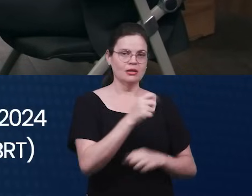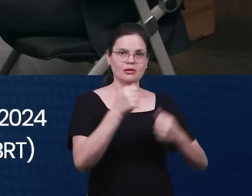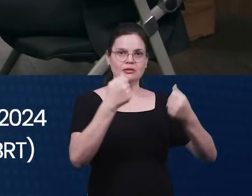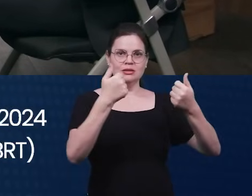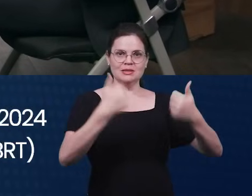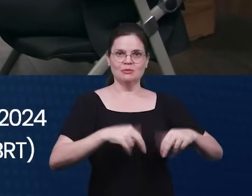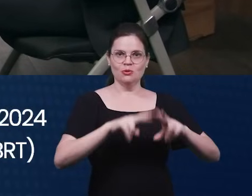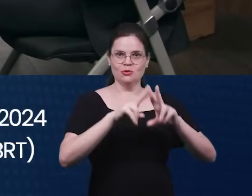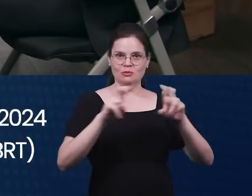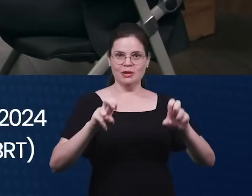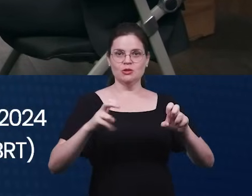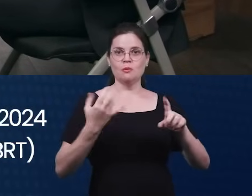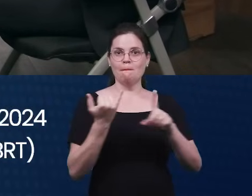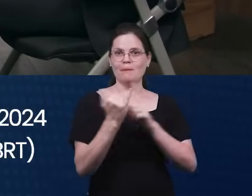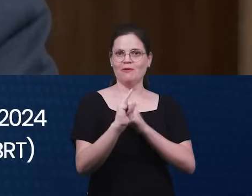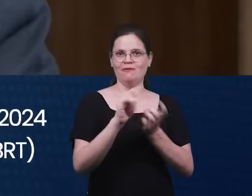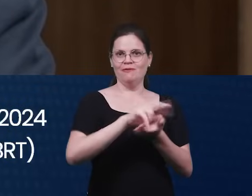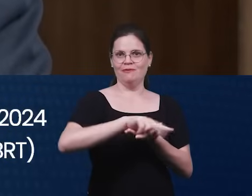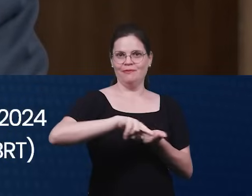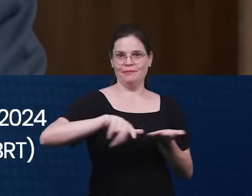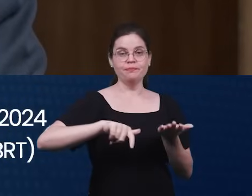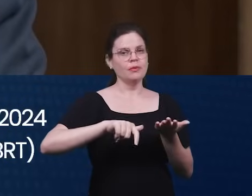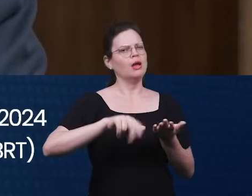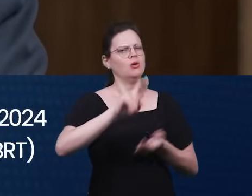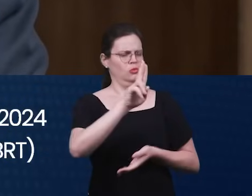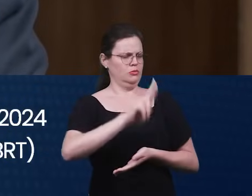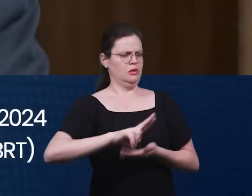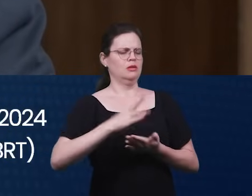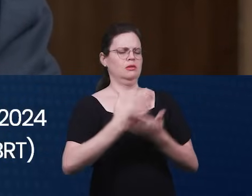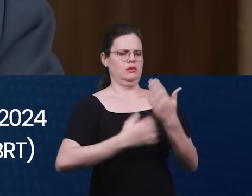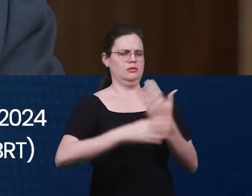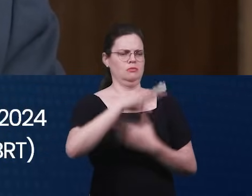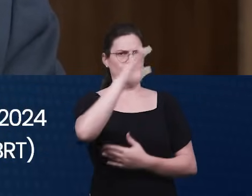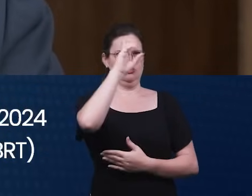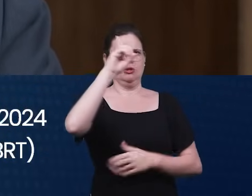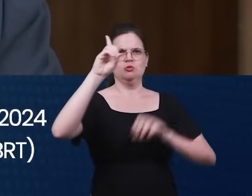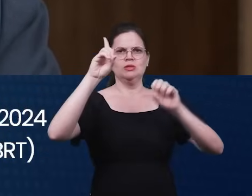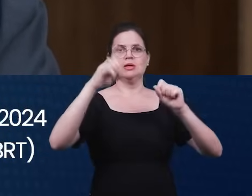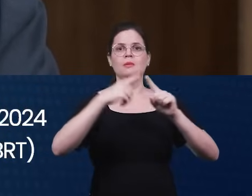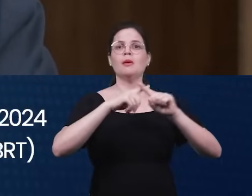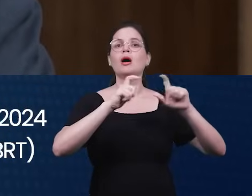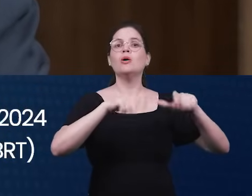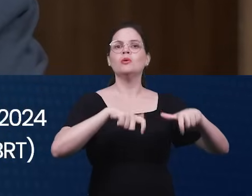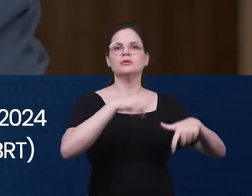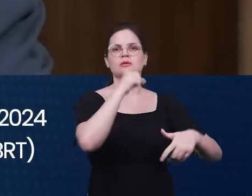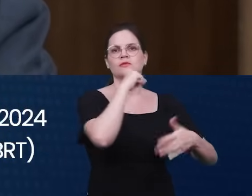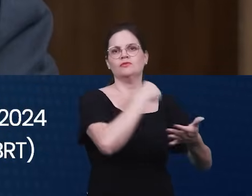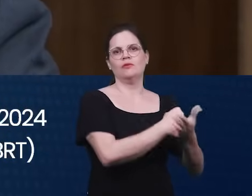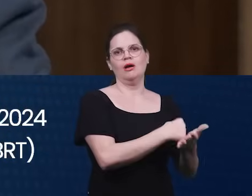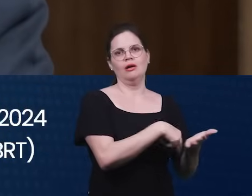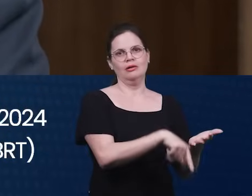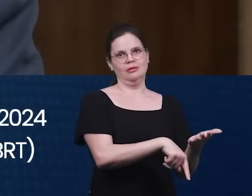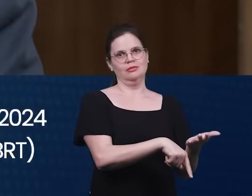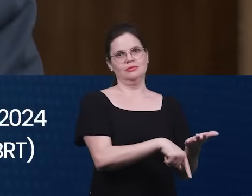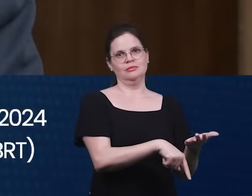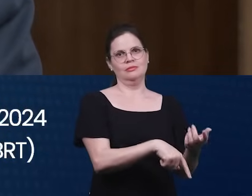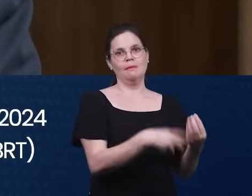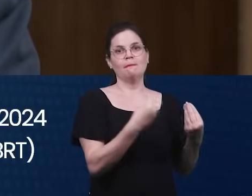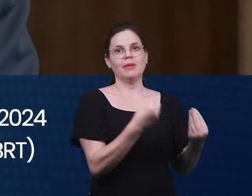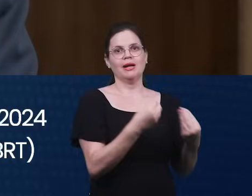um instrumento nas mãos de Deus para que a voz do senhor fosse